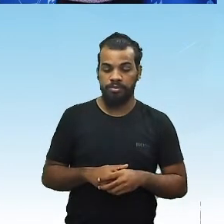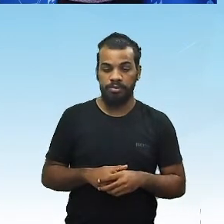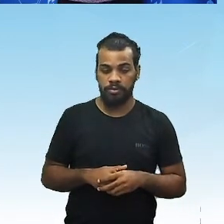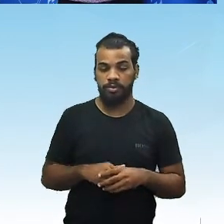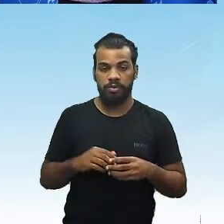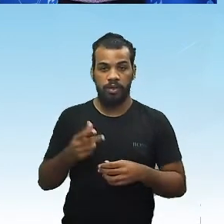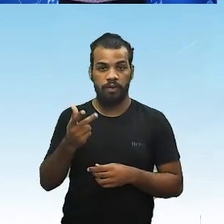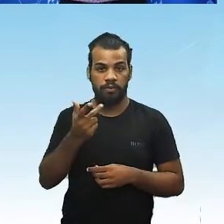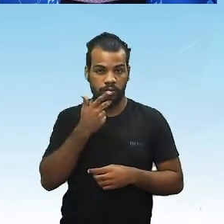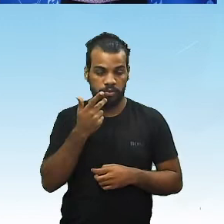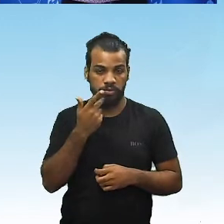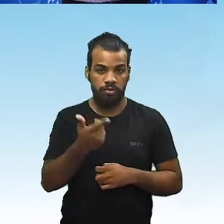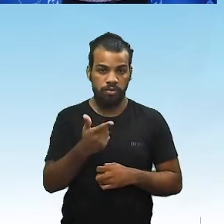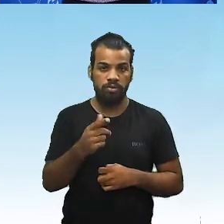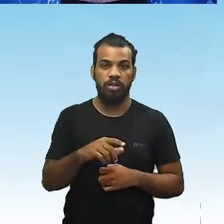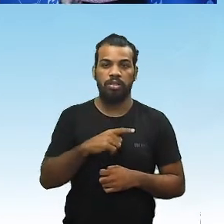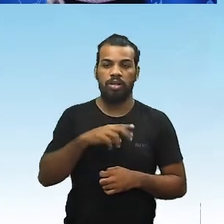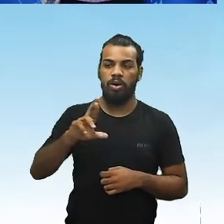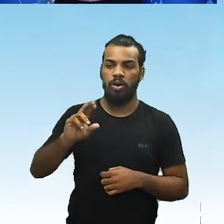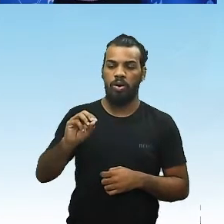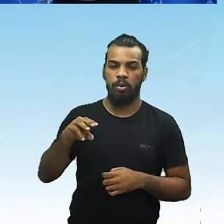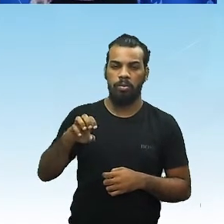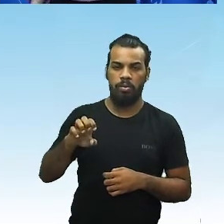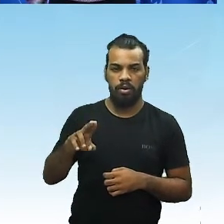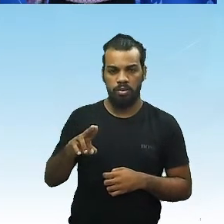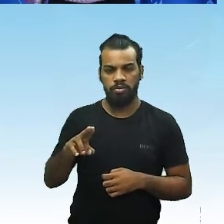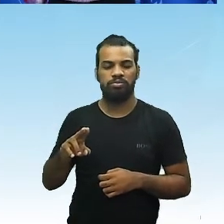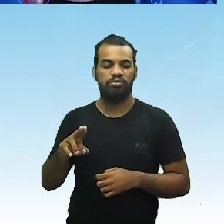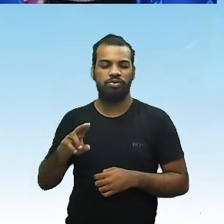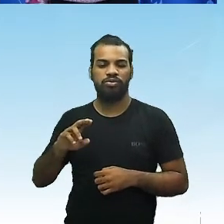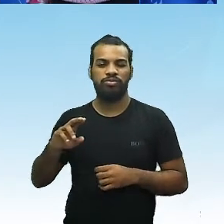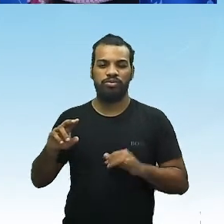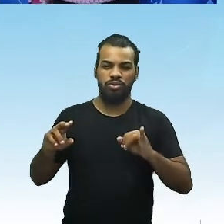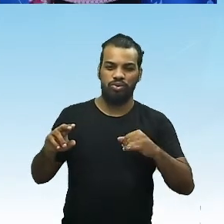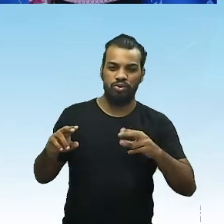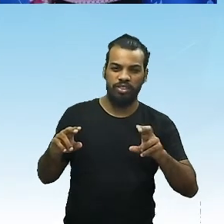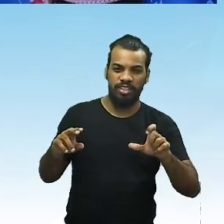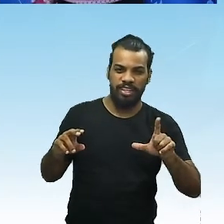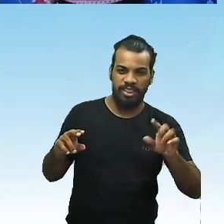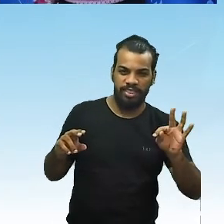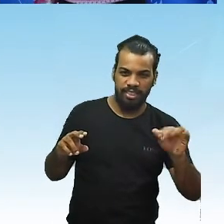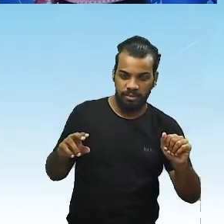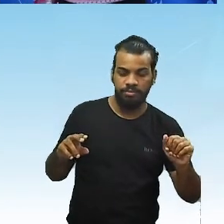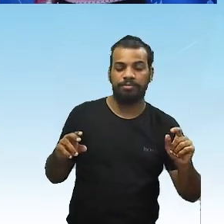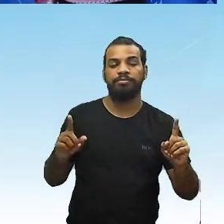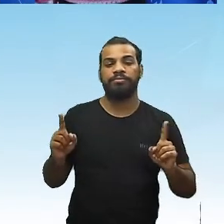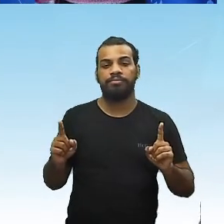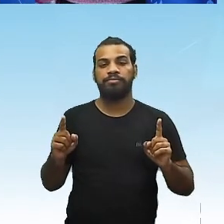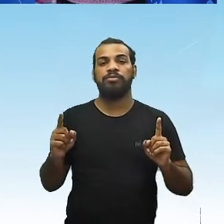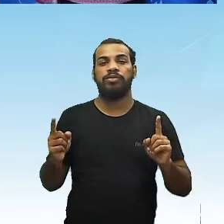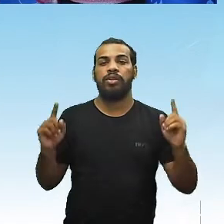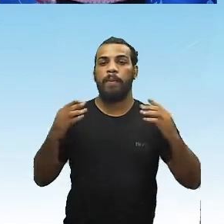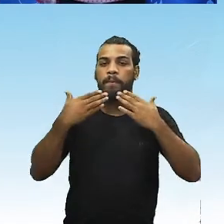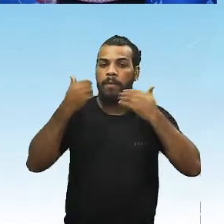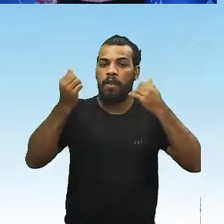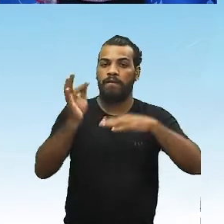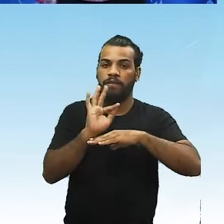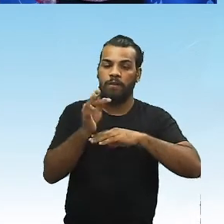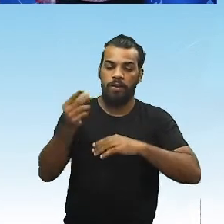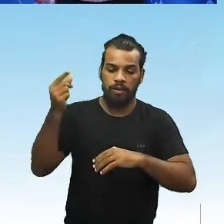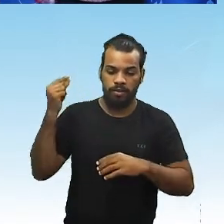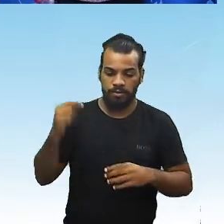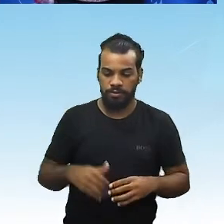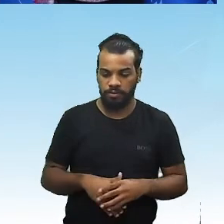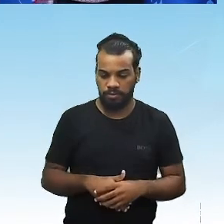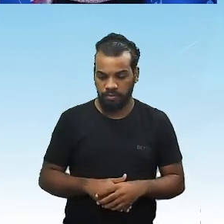falei, é baseado em Romeu e Julieta, né, de Shakespeare. E Oliver, de 68, que ganhou o Oscar de melhor filme na época,